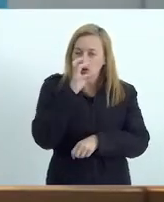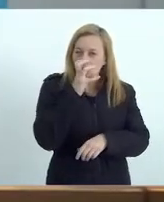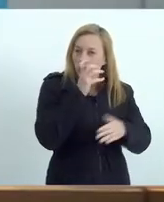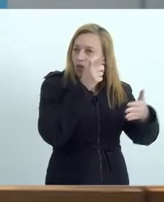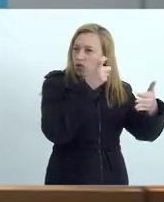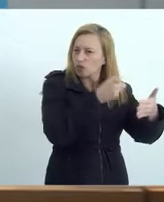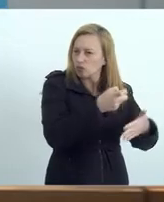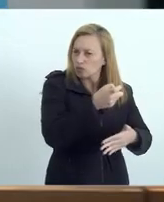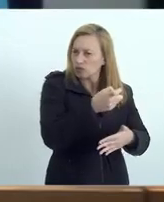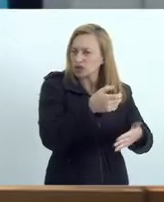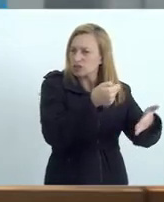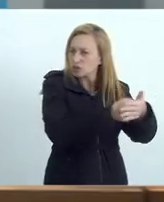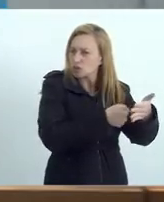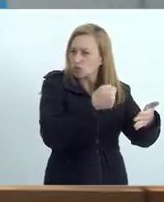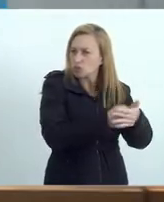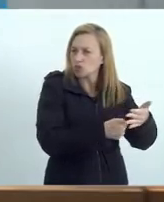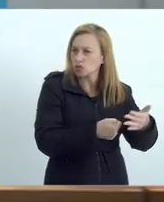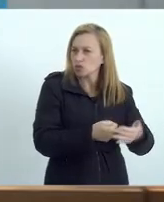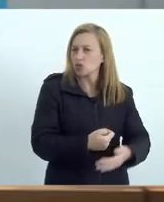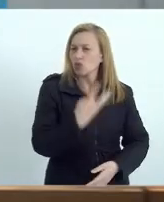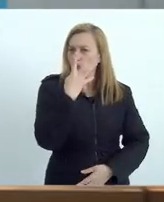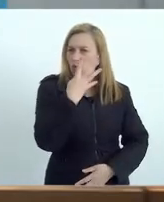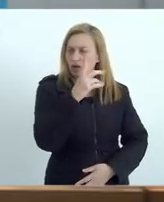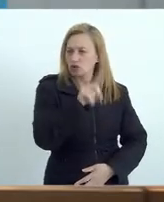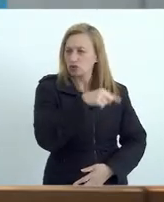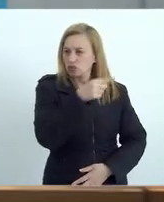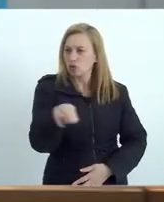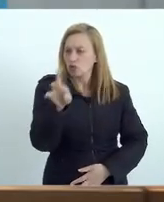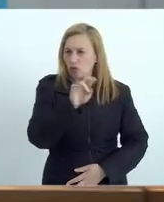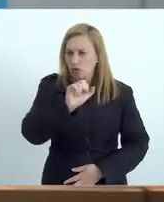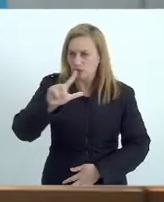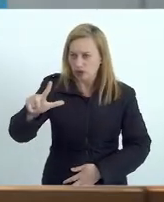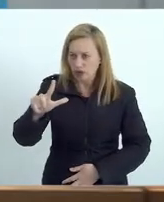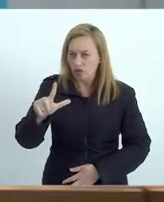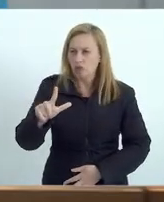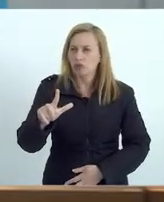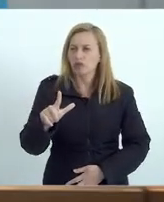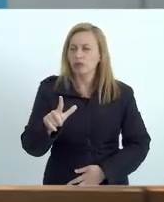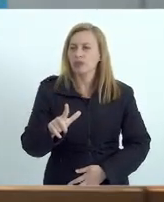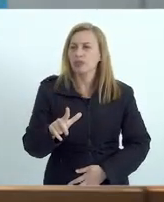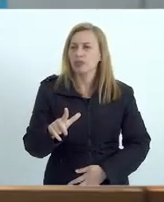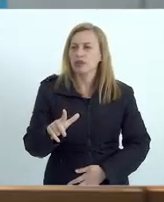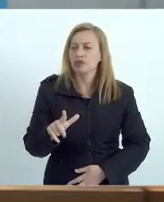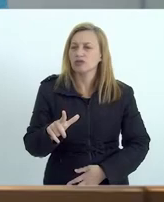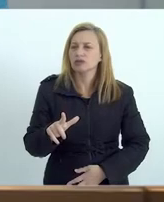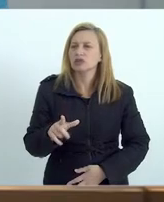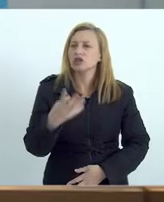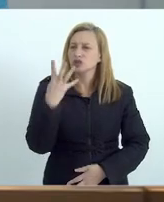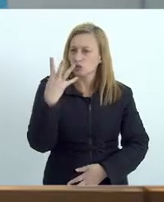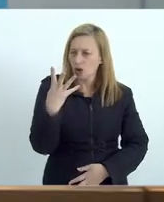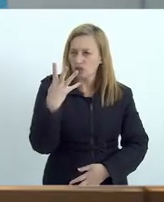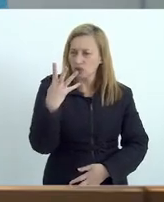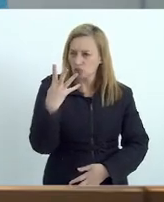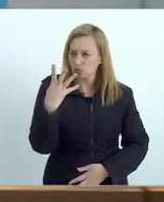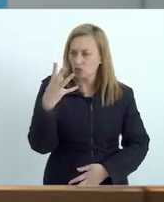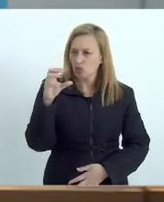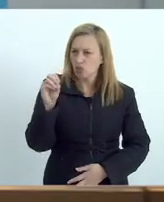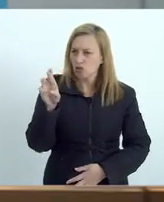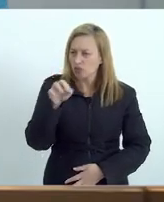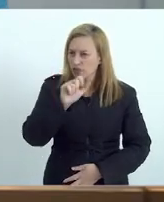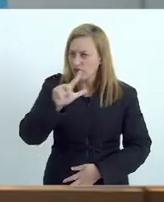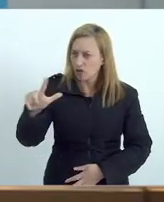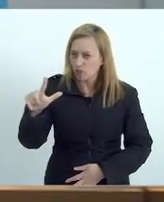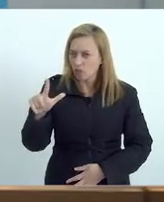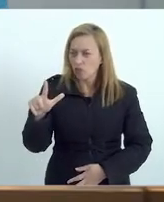denúncia do Ministério Público que levou à exclusão de quatro oficiais quatro coronet inclusive desses quatro desses quatro